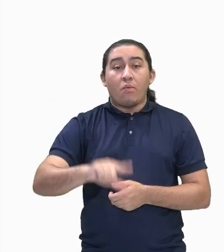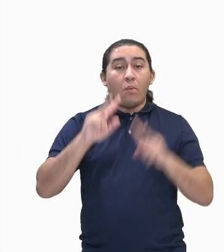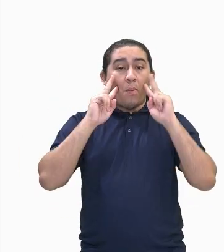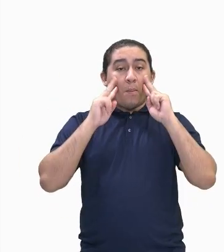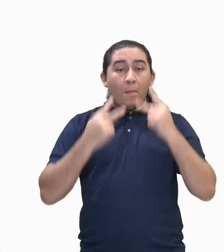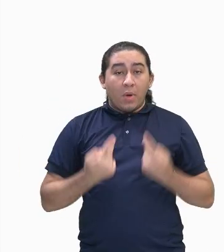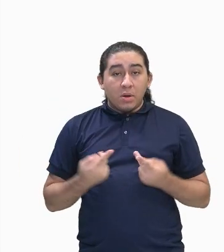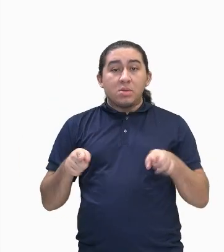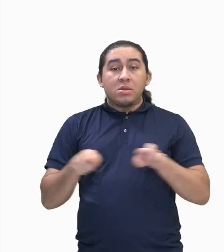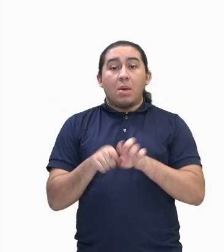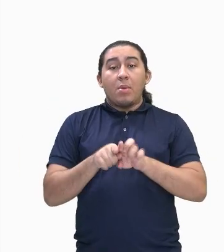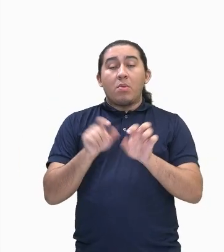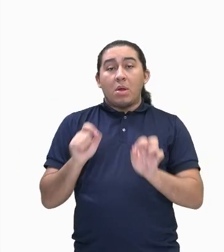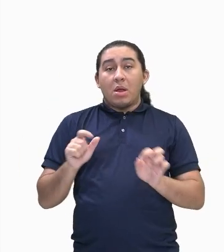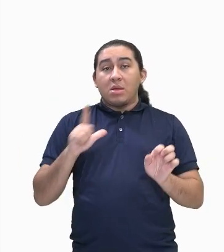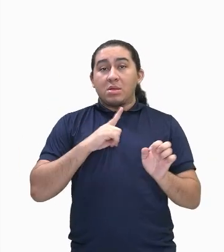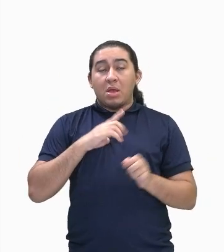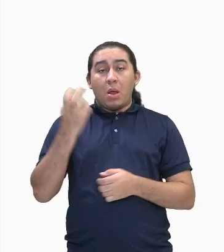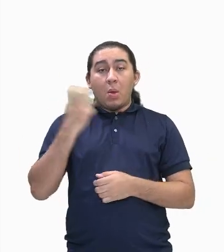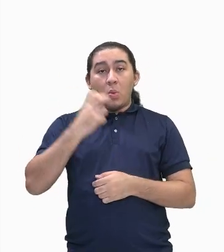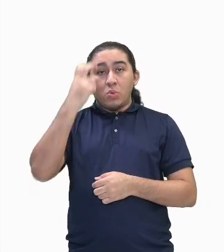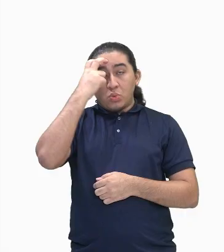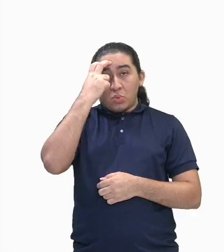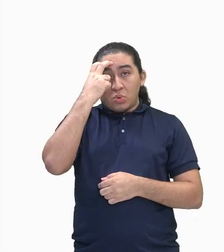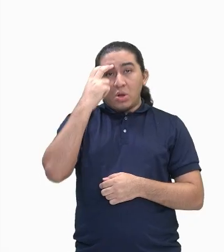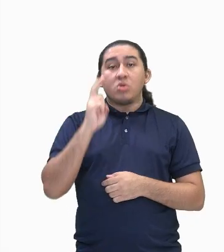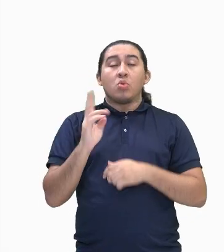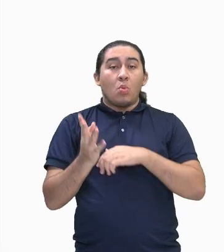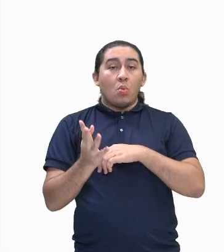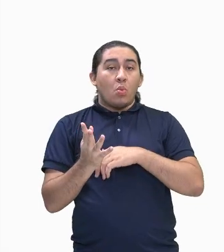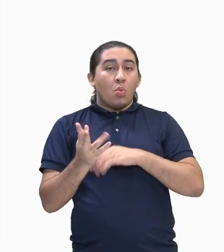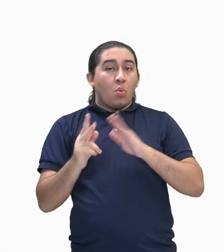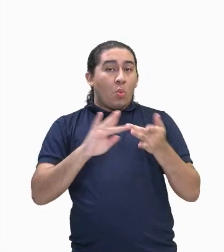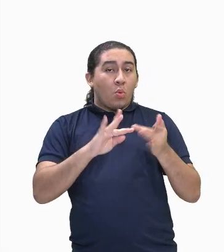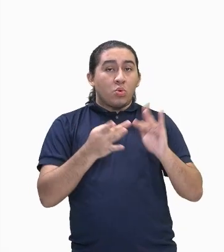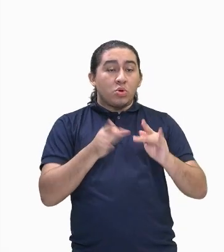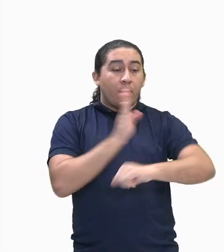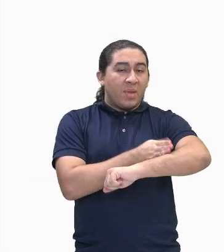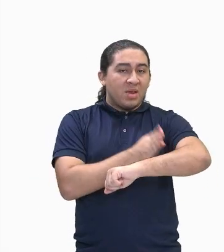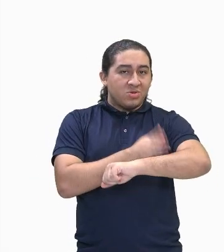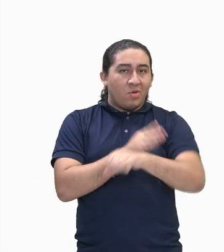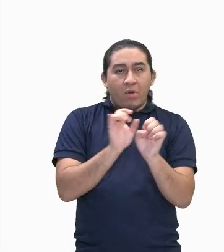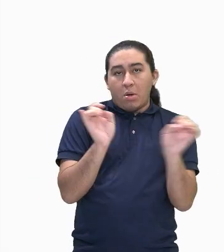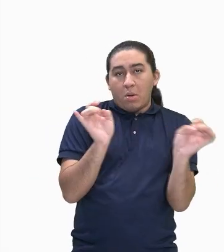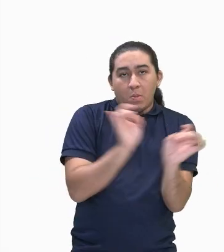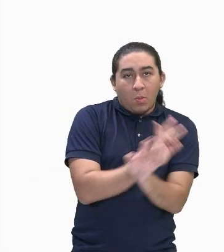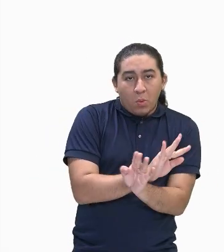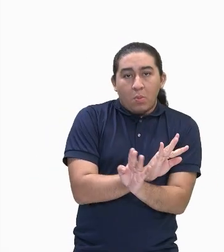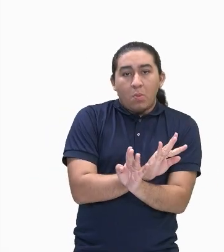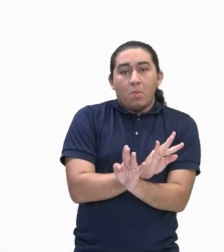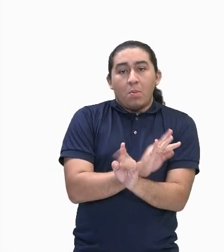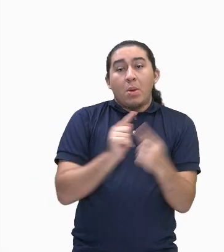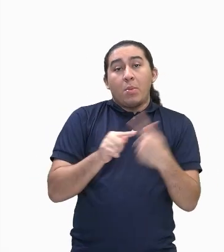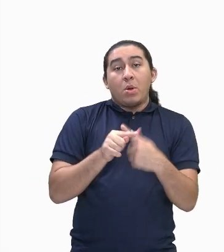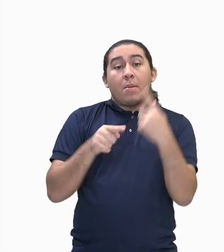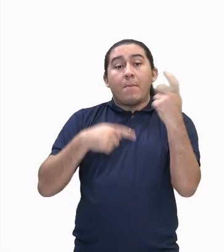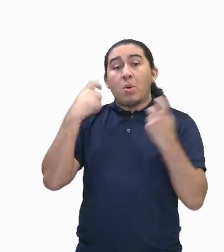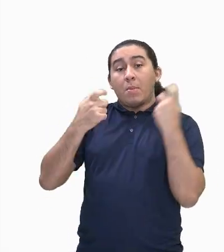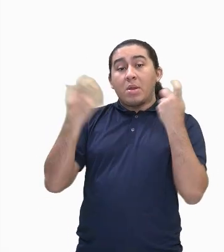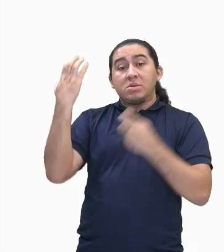a rejeição da cultura do mundo medieval, em troca de uma preocupação com a